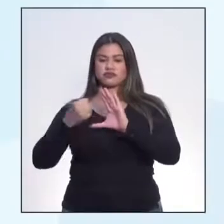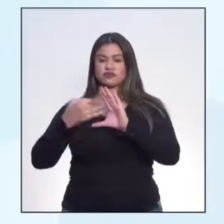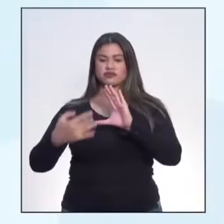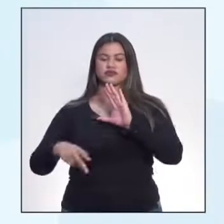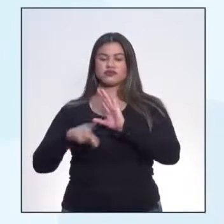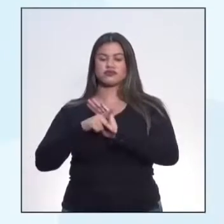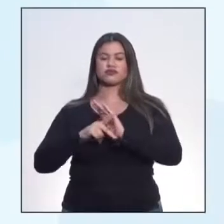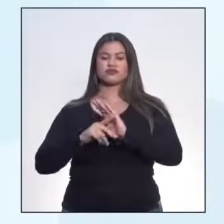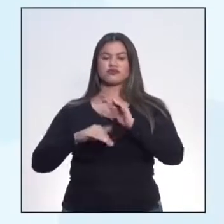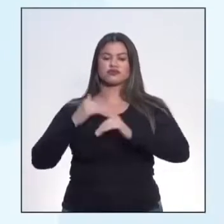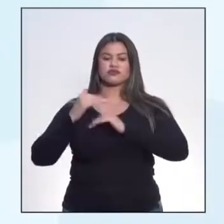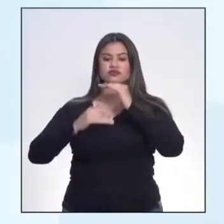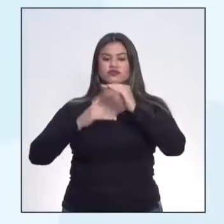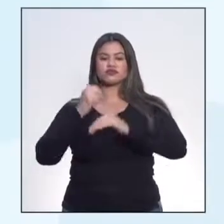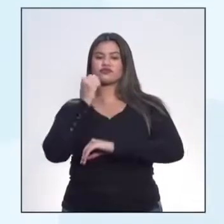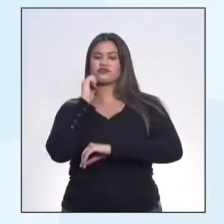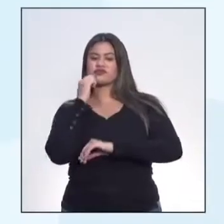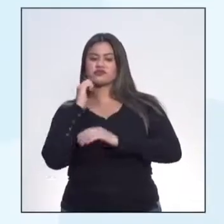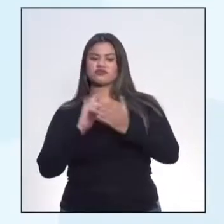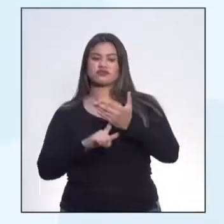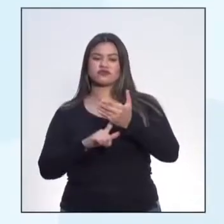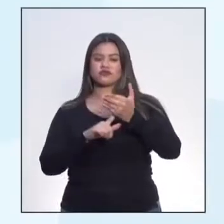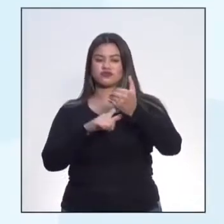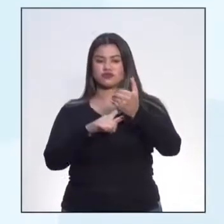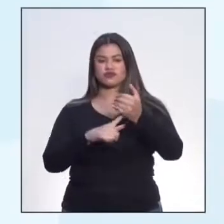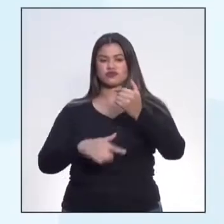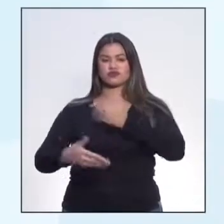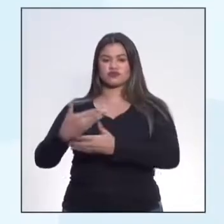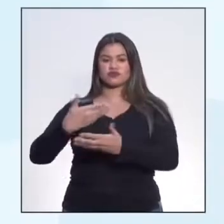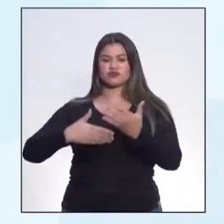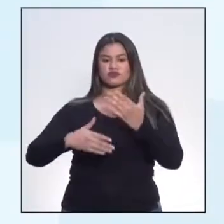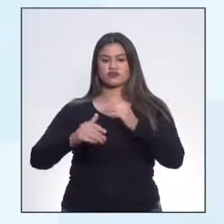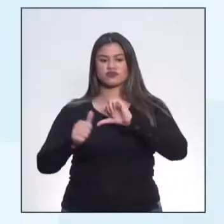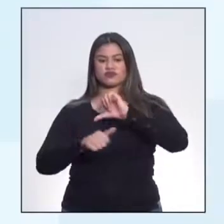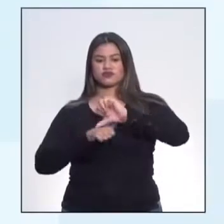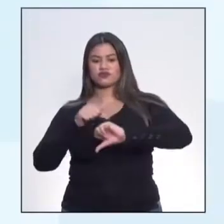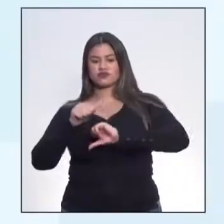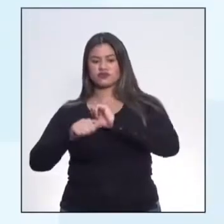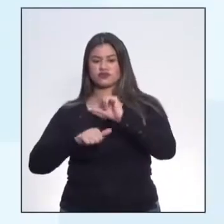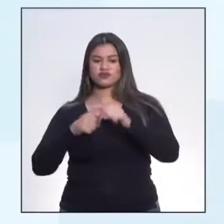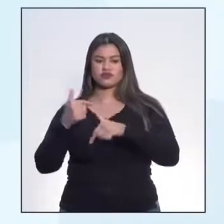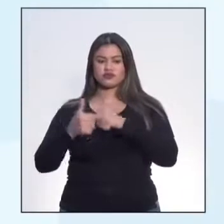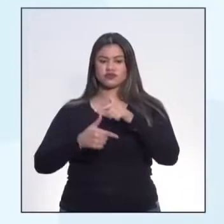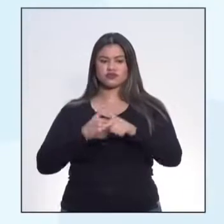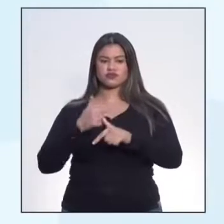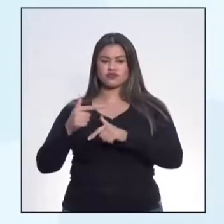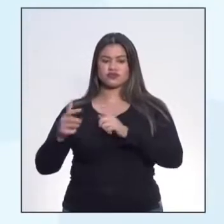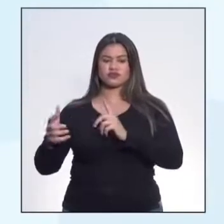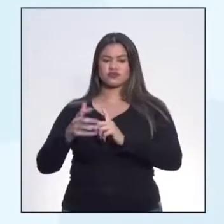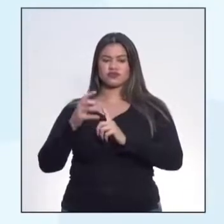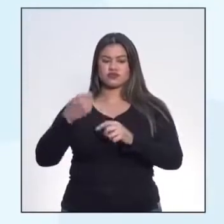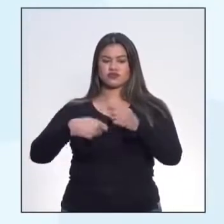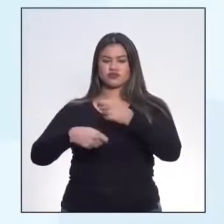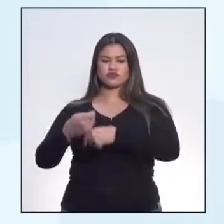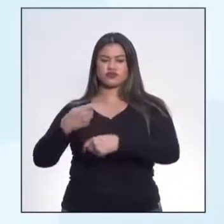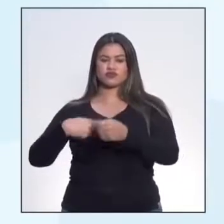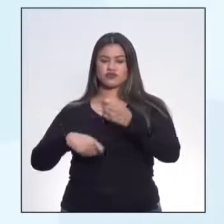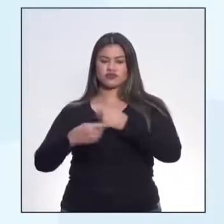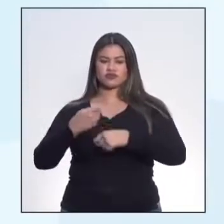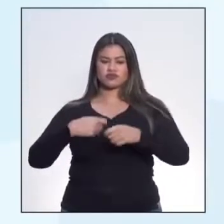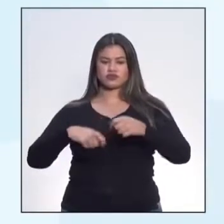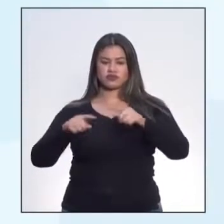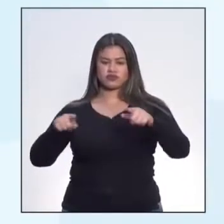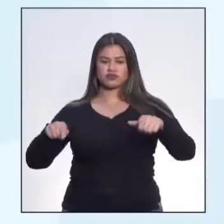desenvolvimento científico e tecnológico e relacioná-las às transformações dos tipos de trabalho e influências na economia